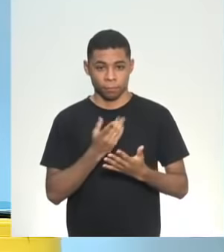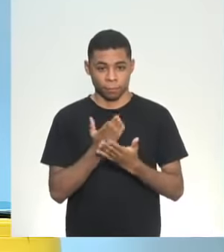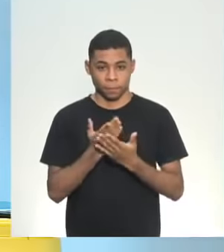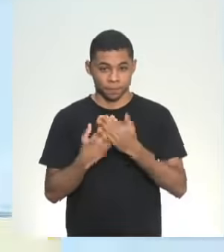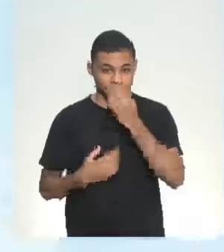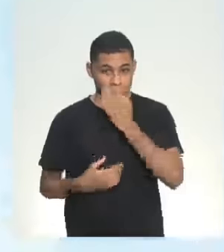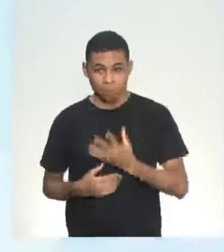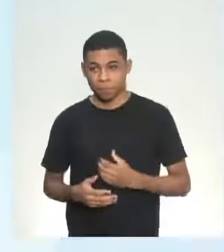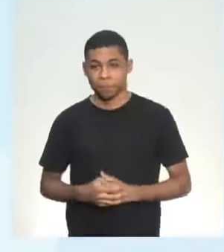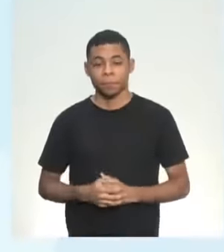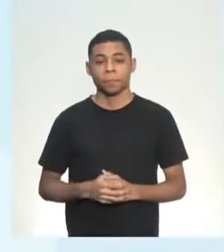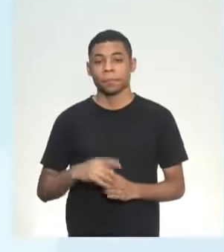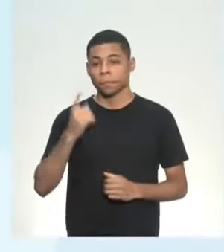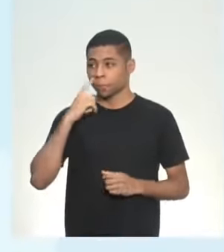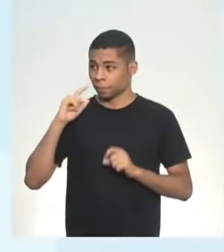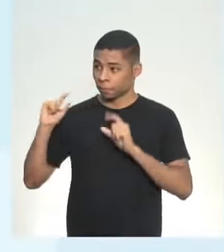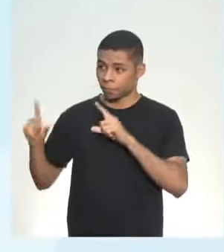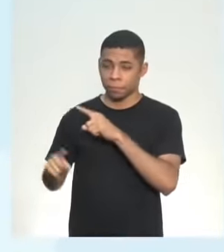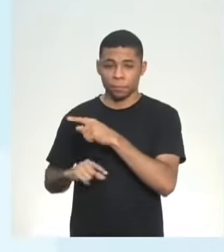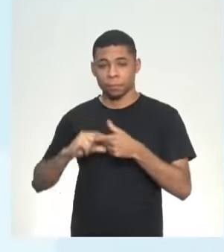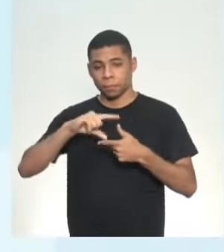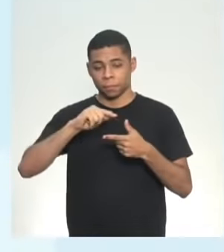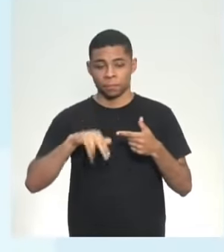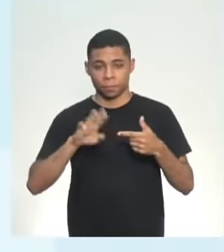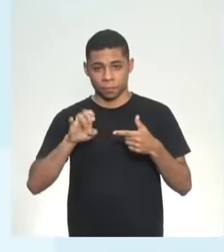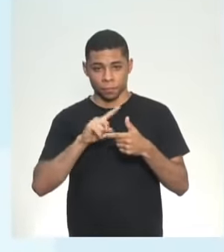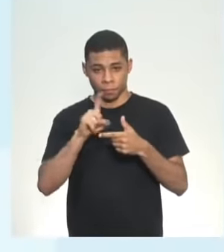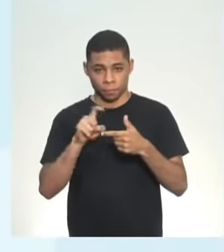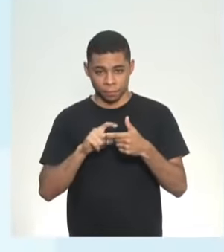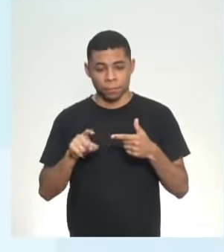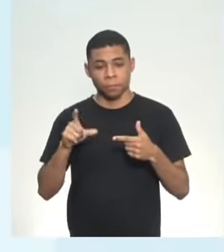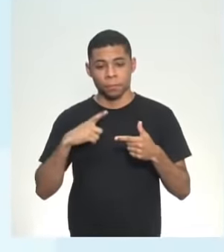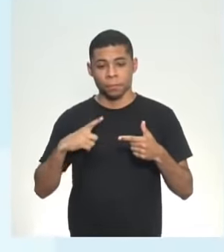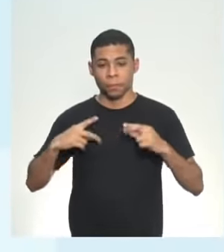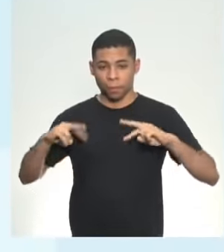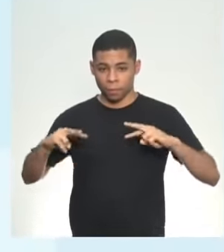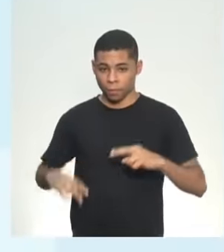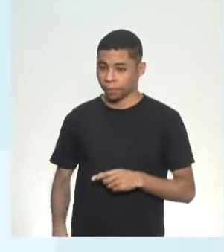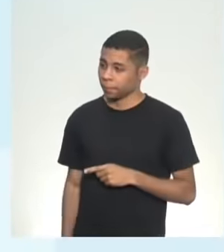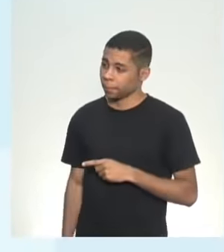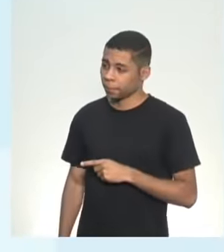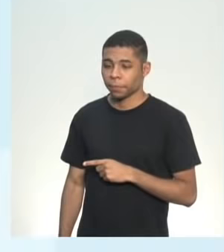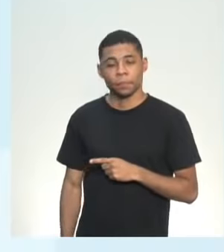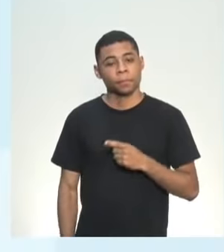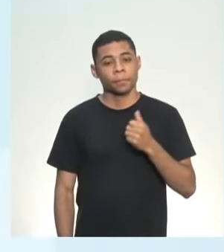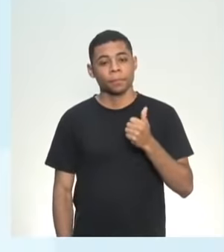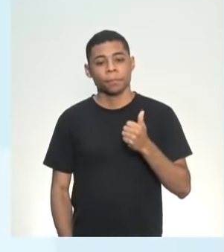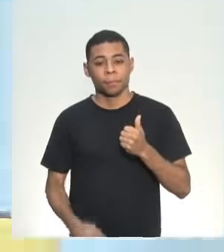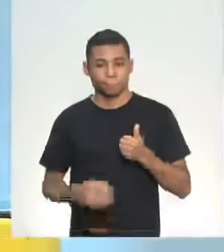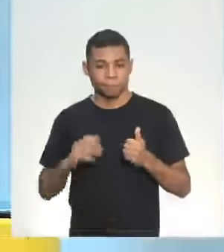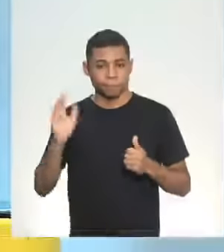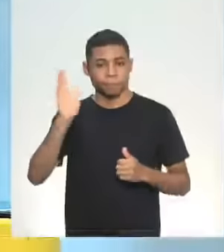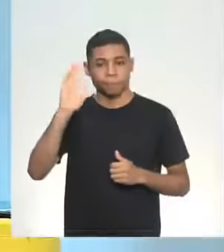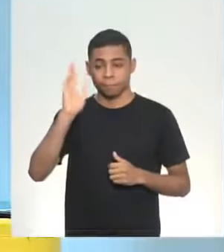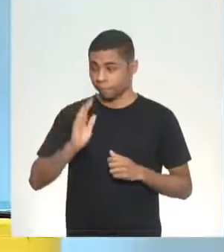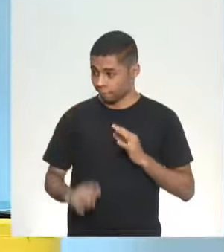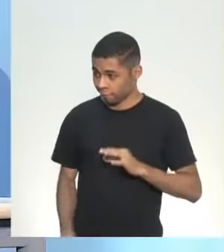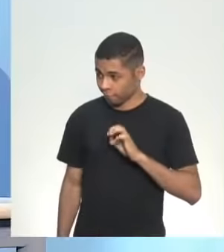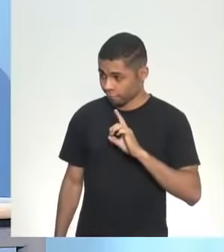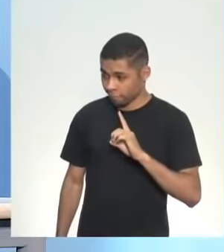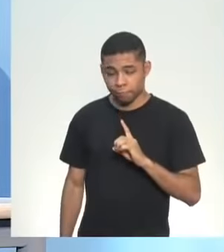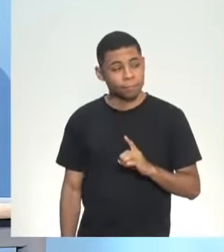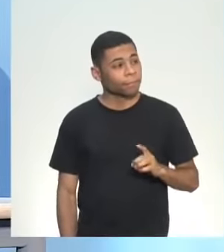nossa aula na tela para vocês aqui o ar code código reduzido e tá na hora de falar de áudio